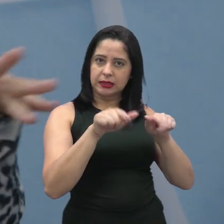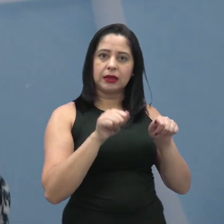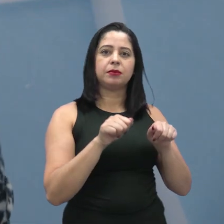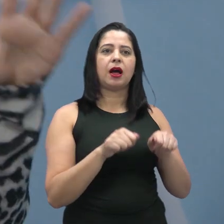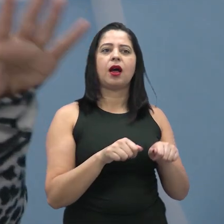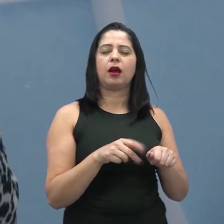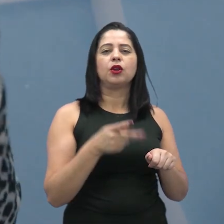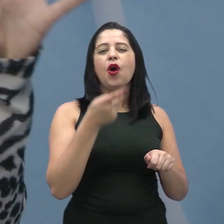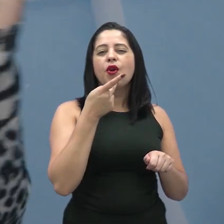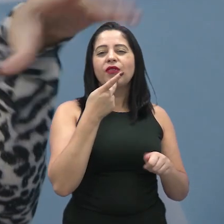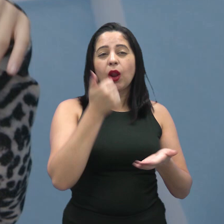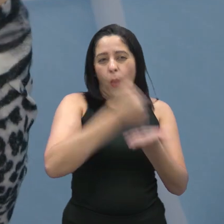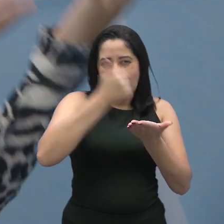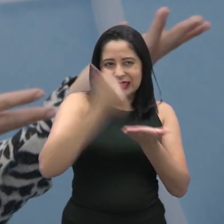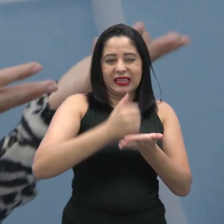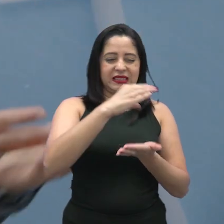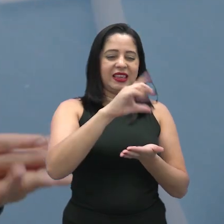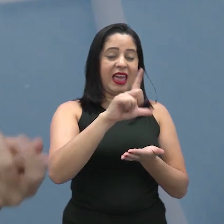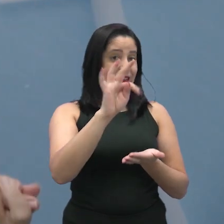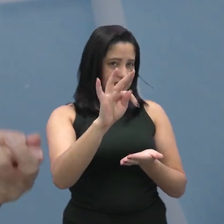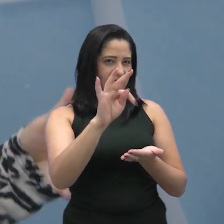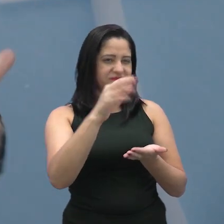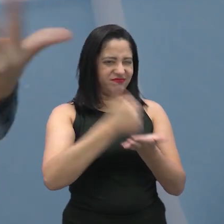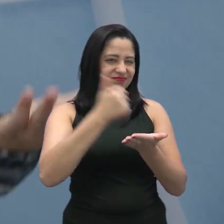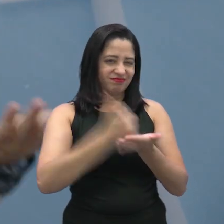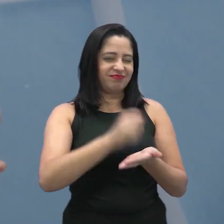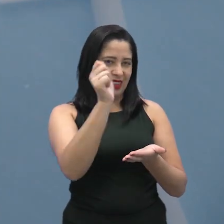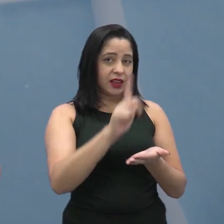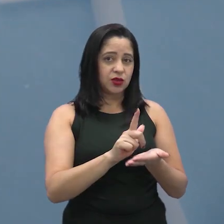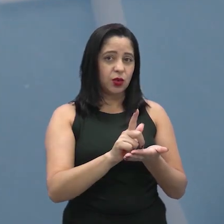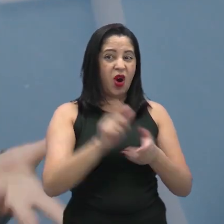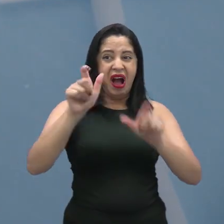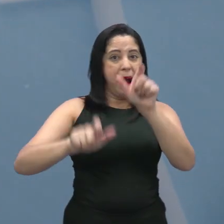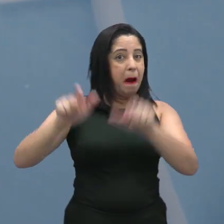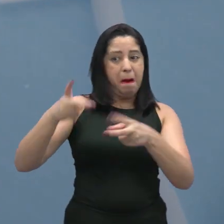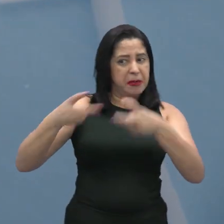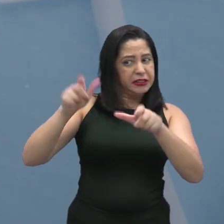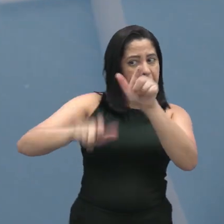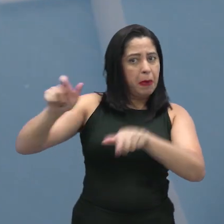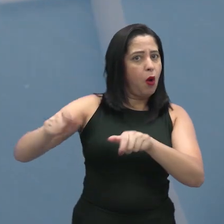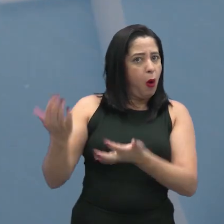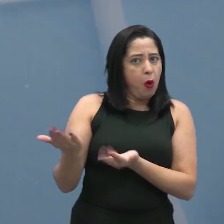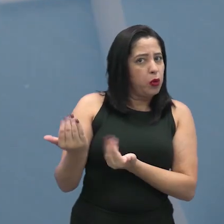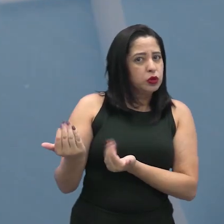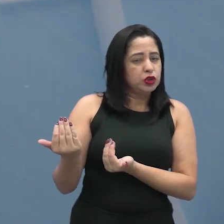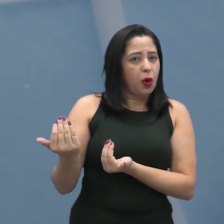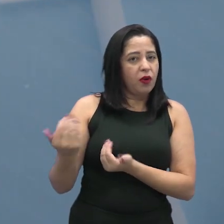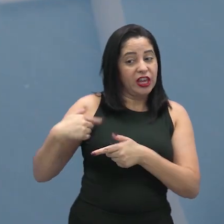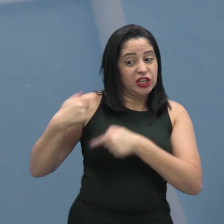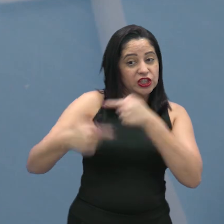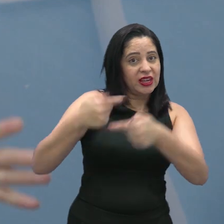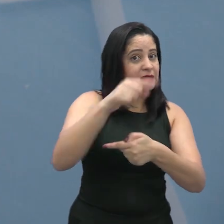do CLT, que ali não é mais o desejo de muita gente, principalmente os jovens, né, se a gente pegar os jovens da geração